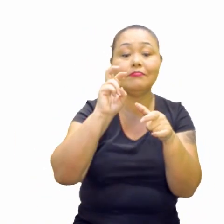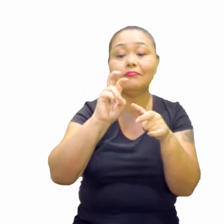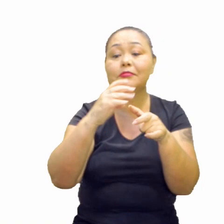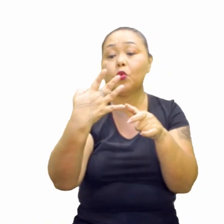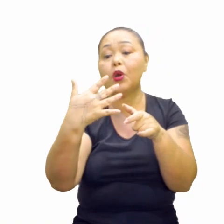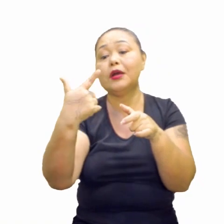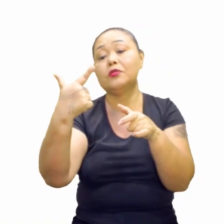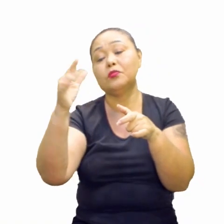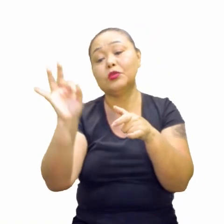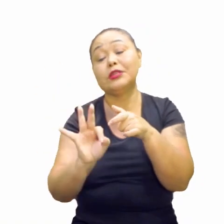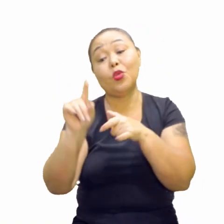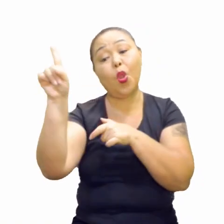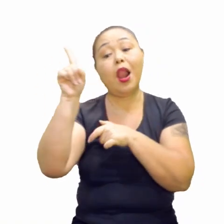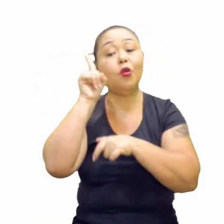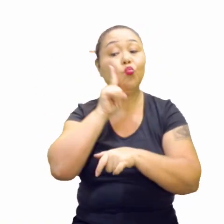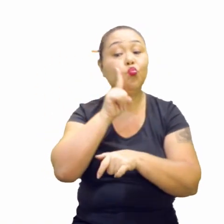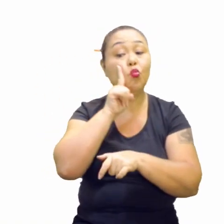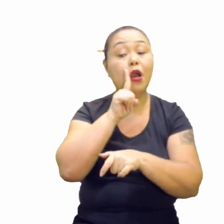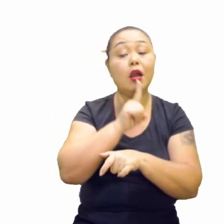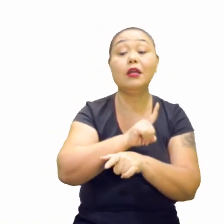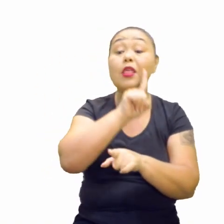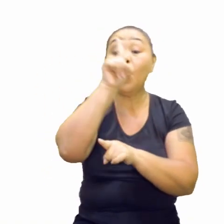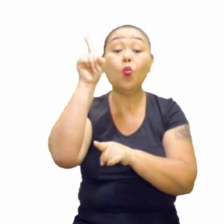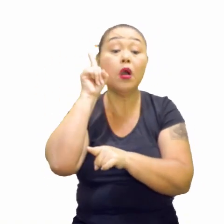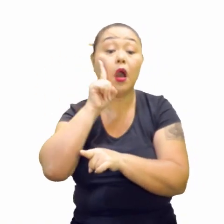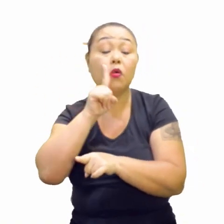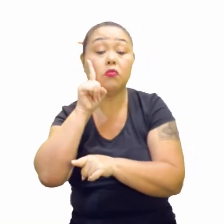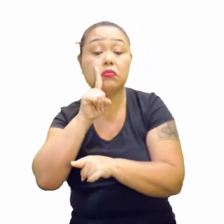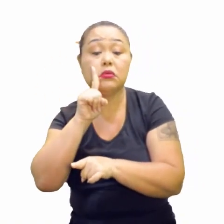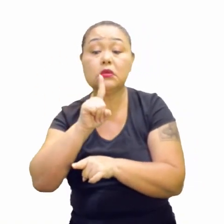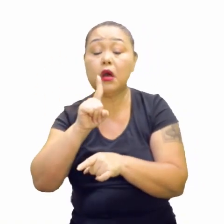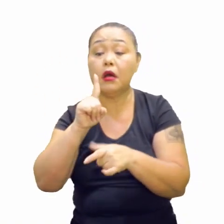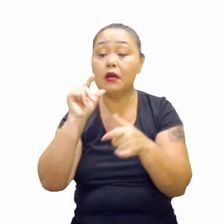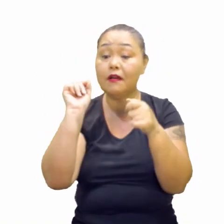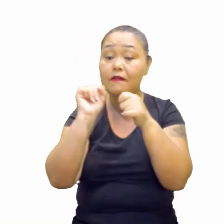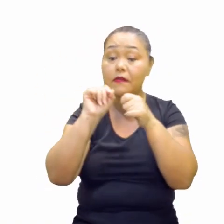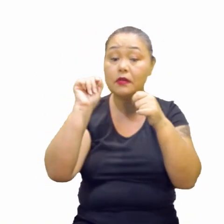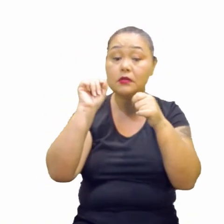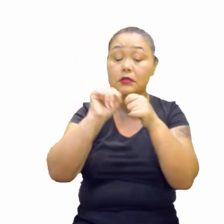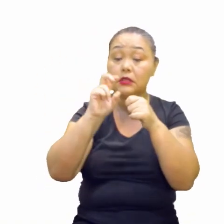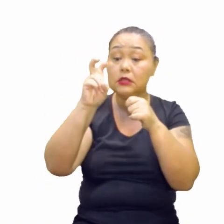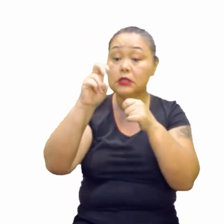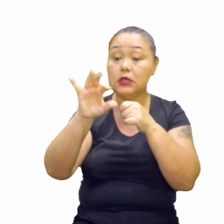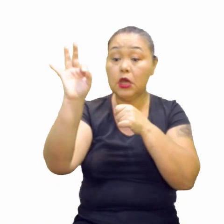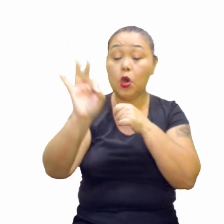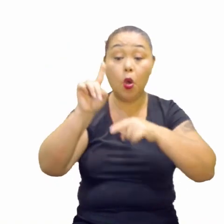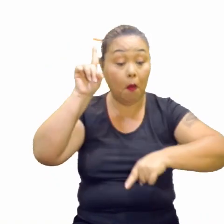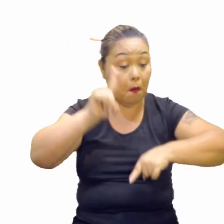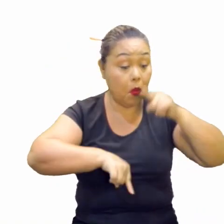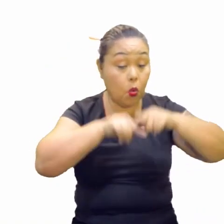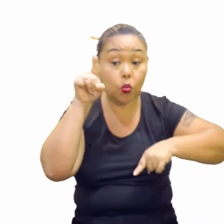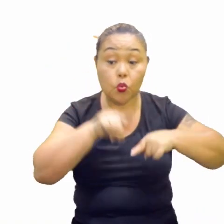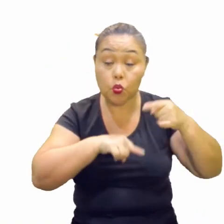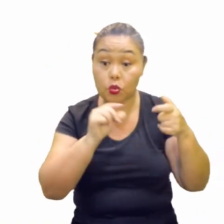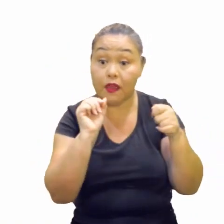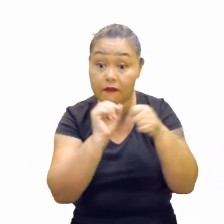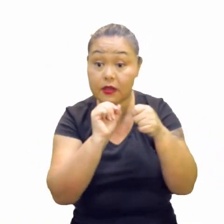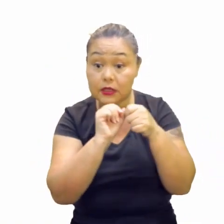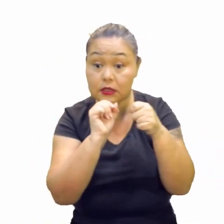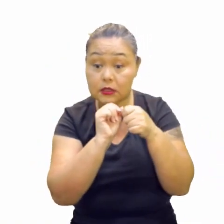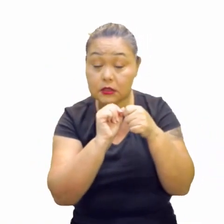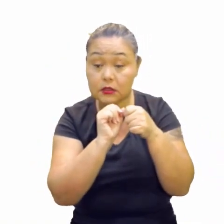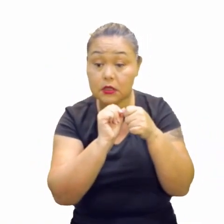Os americanos produziam mais de 50% de todo o produto que era vendido no mundo,